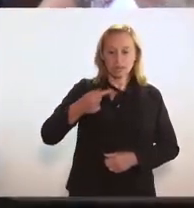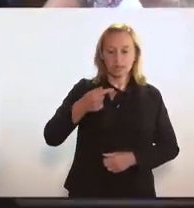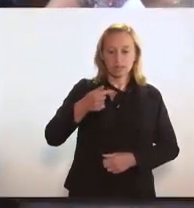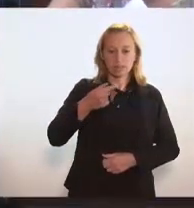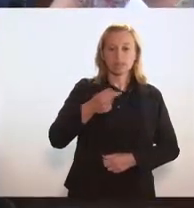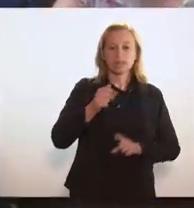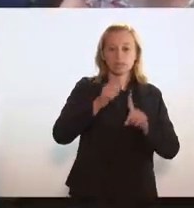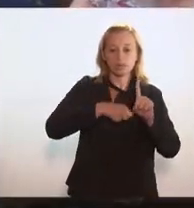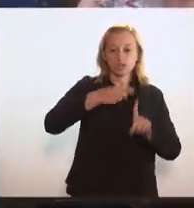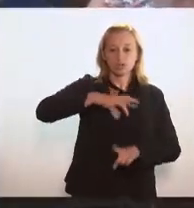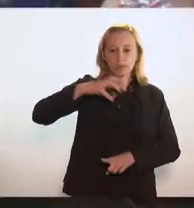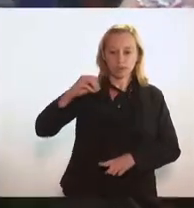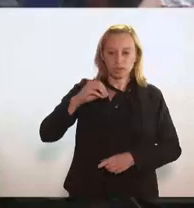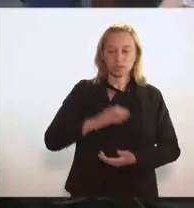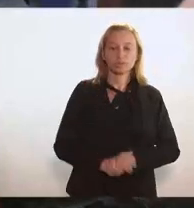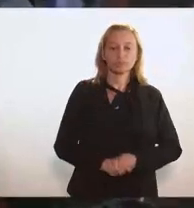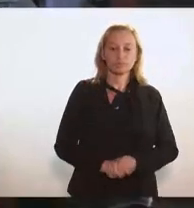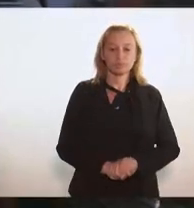março.